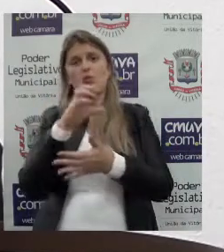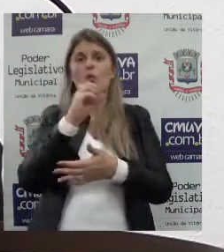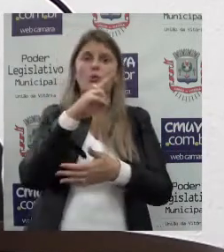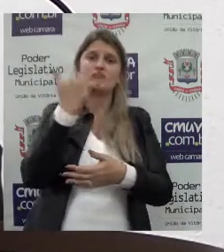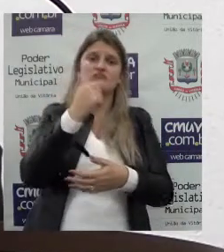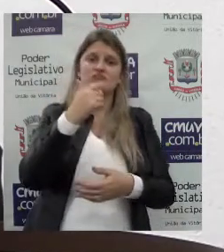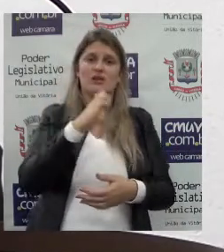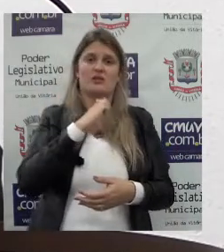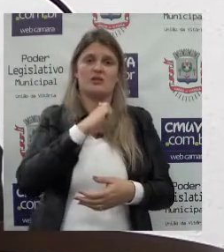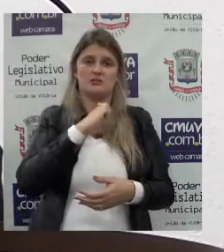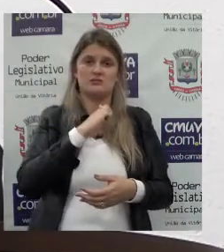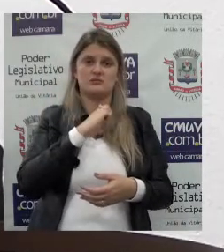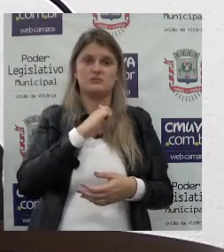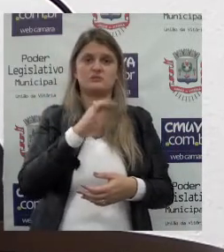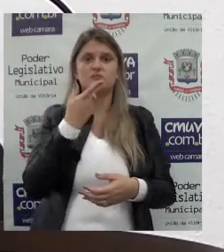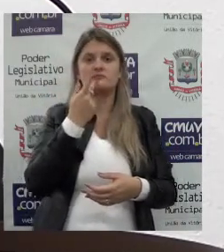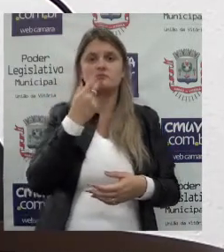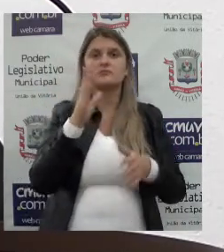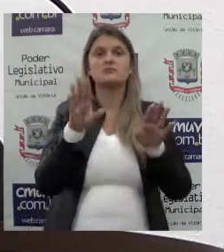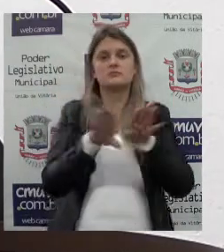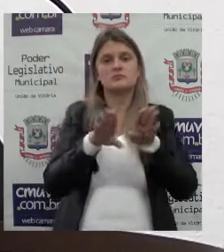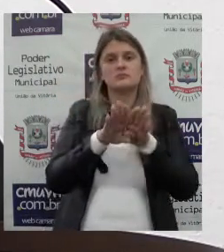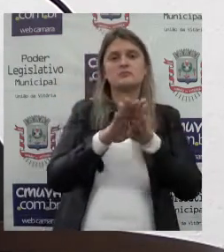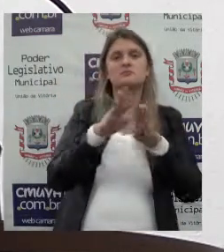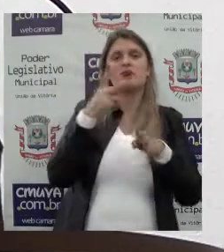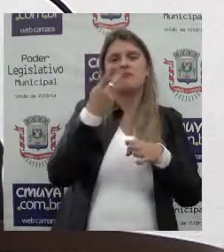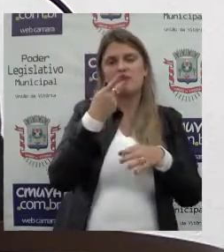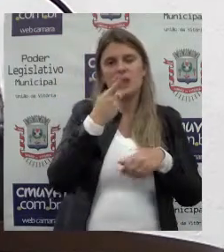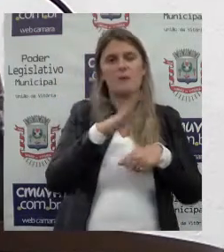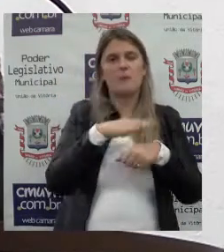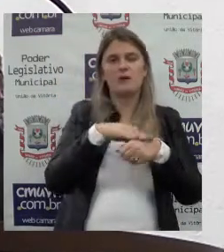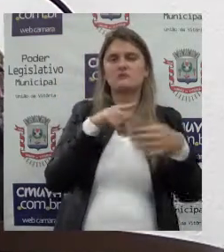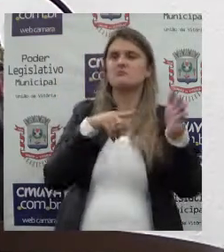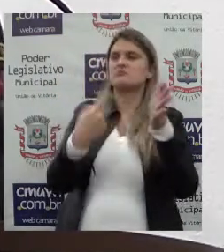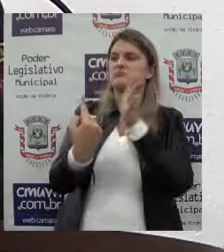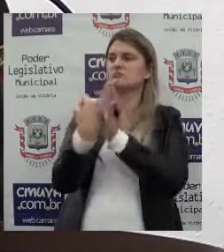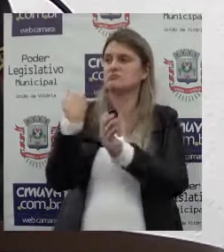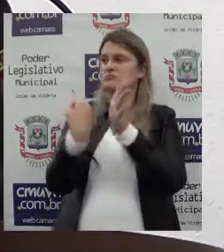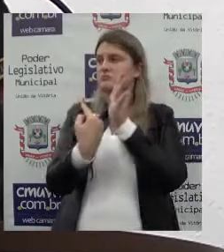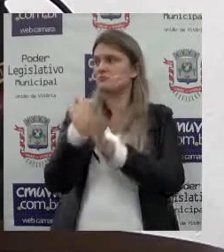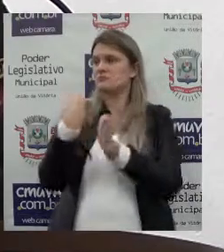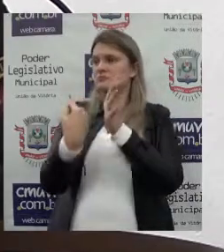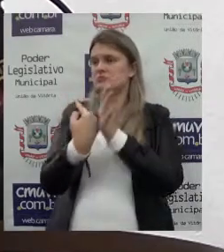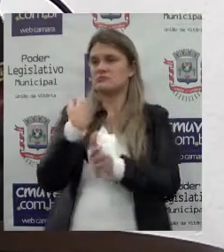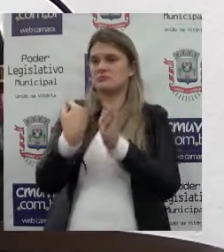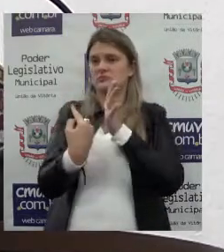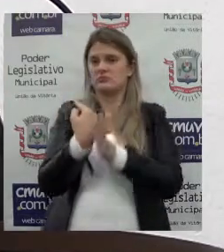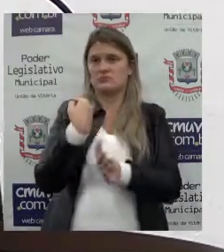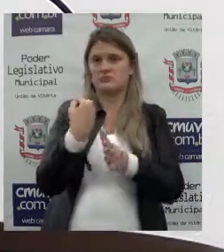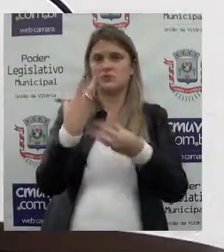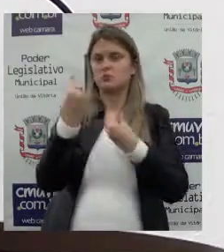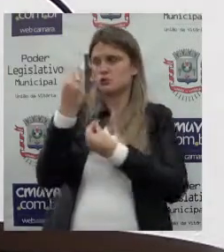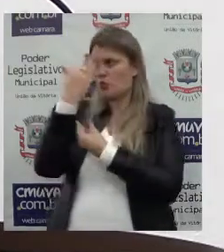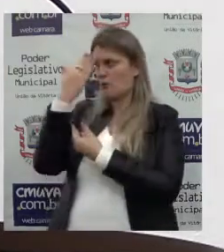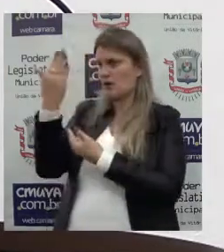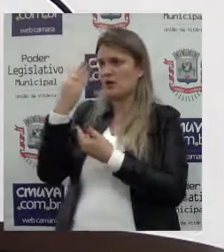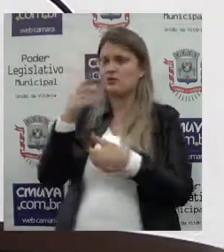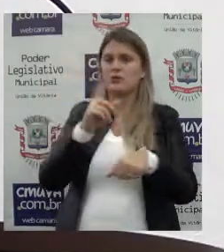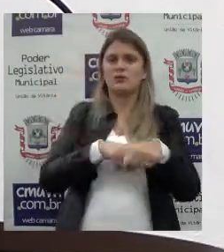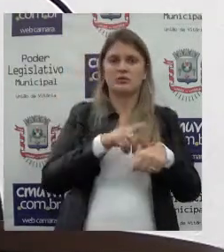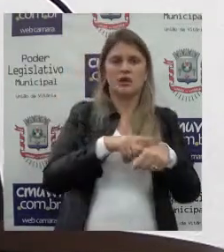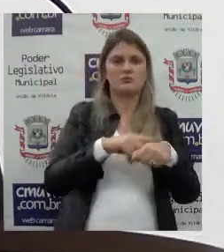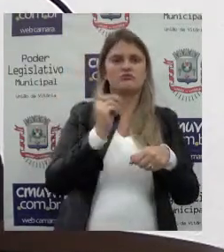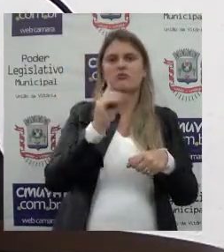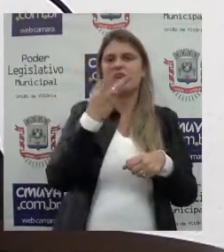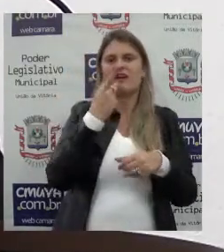na segurança pública. Né? Então agora eu abro mais para vocês me questionarem esse pequeno